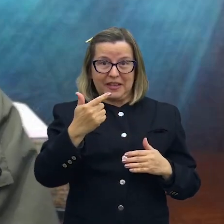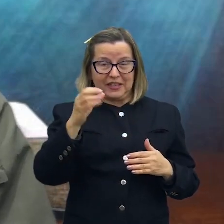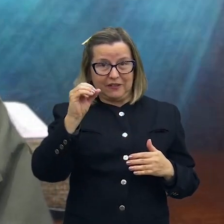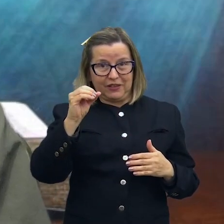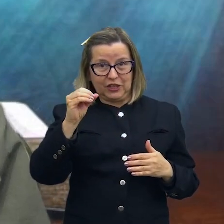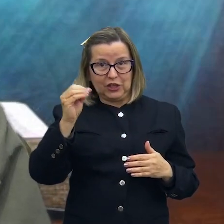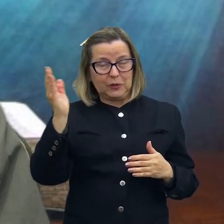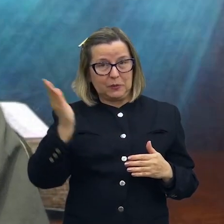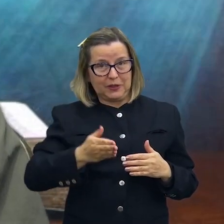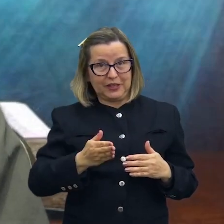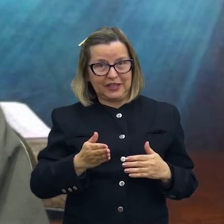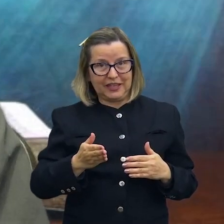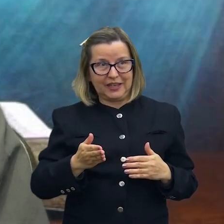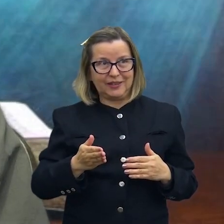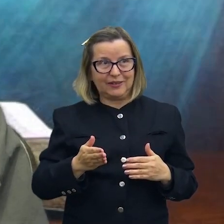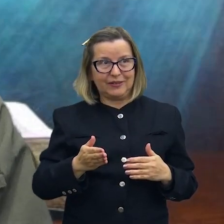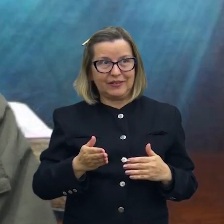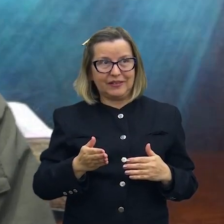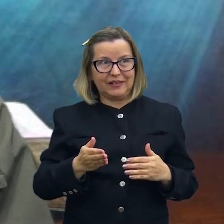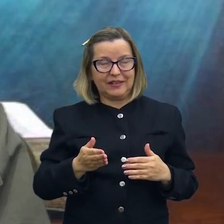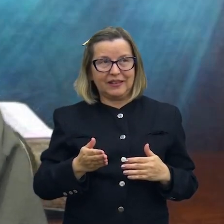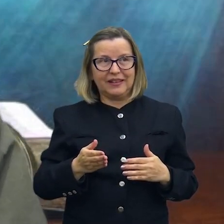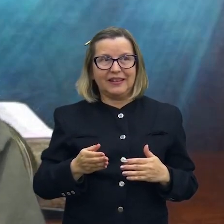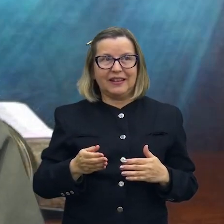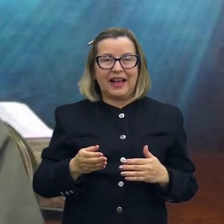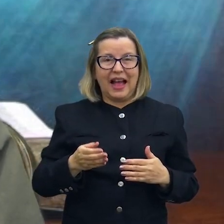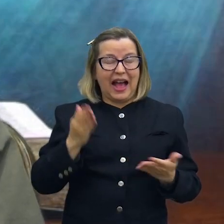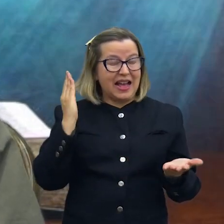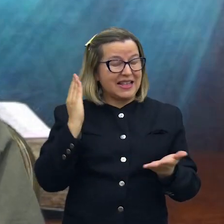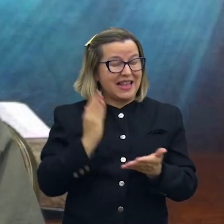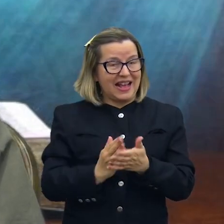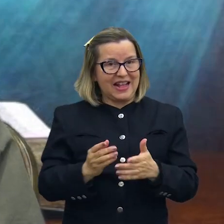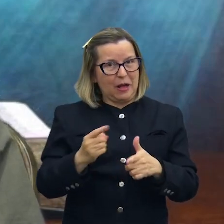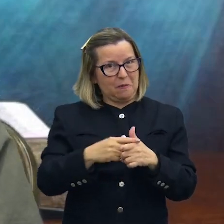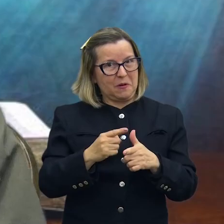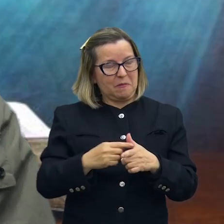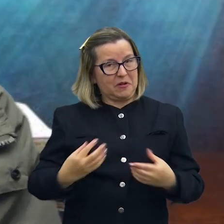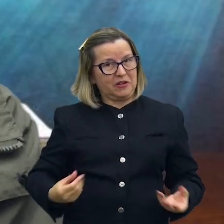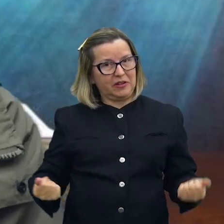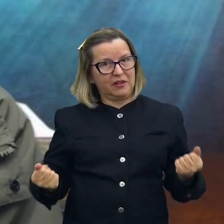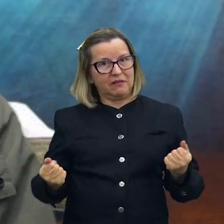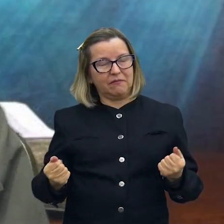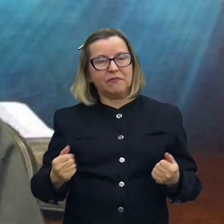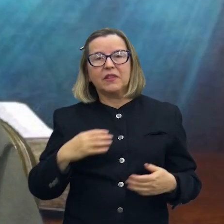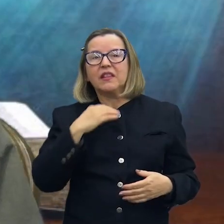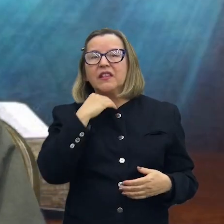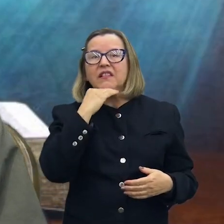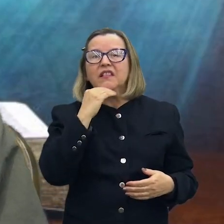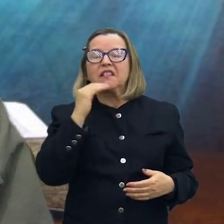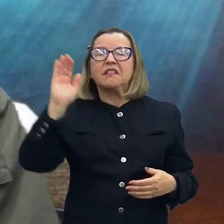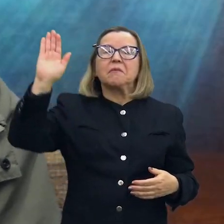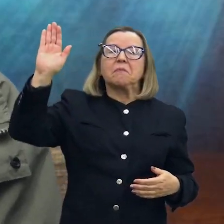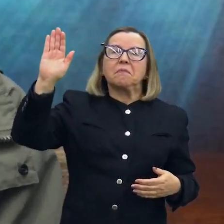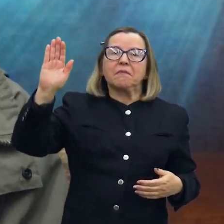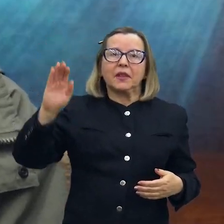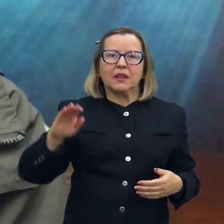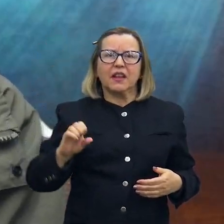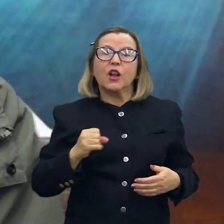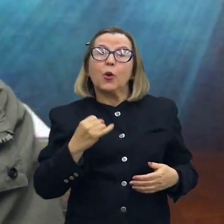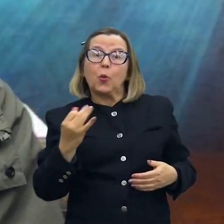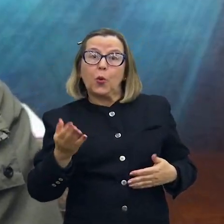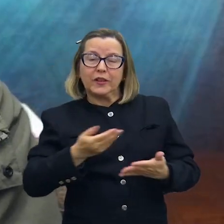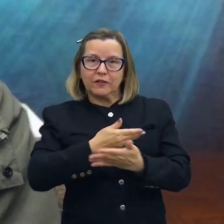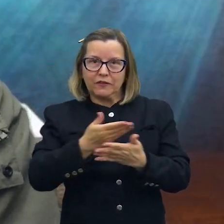vocês resolvem os problemas financeiros? Ninguém levantou a mão. Eu falei, vou melhorar a oferta. Quantos de